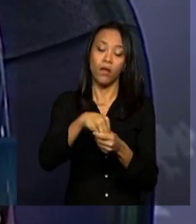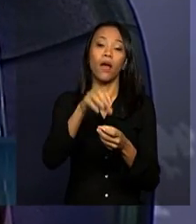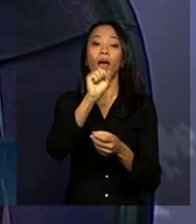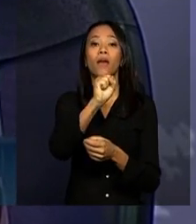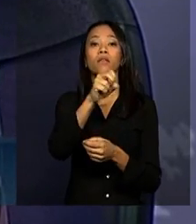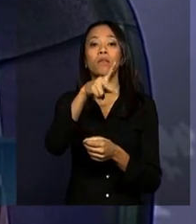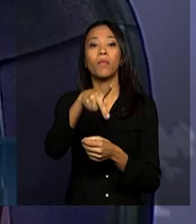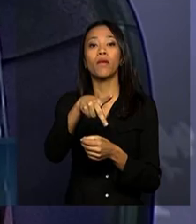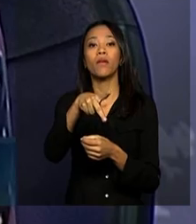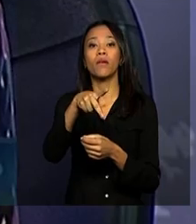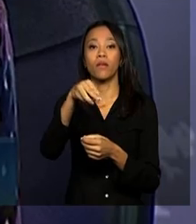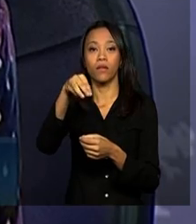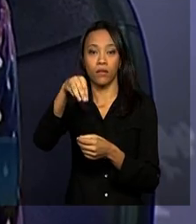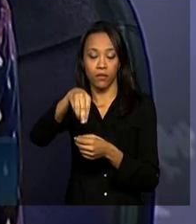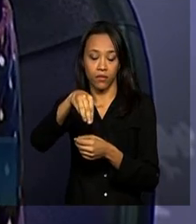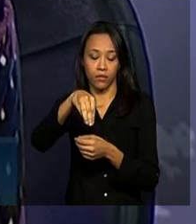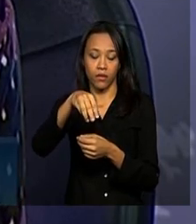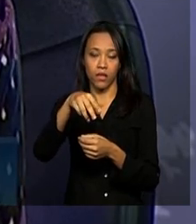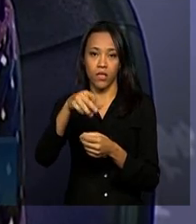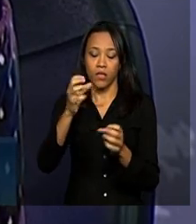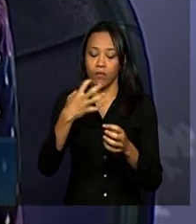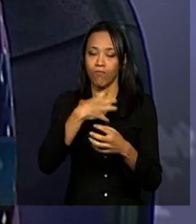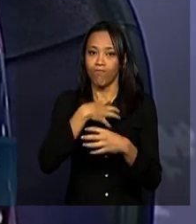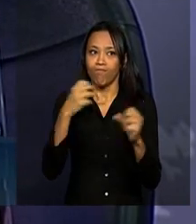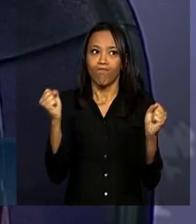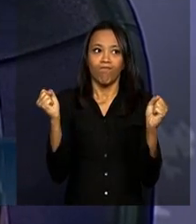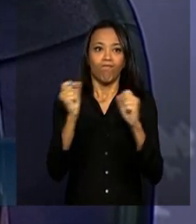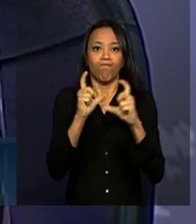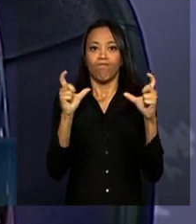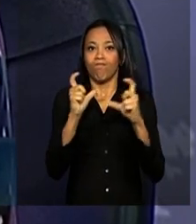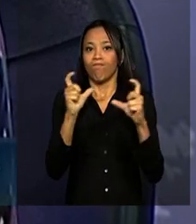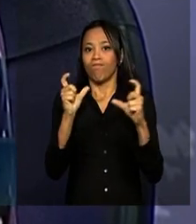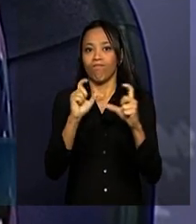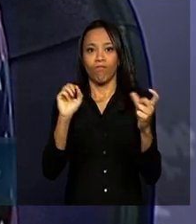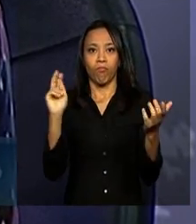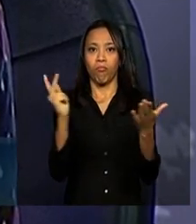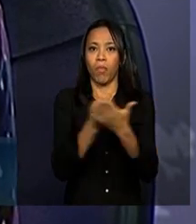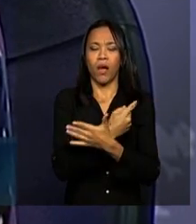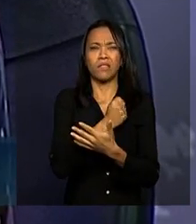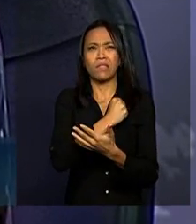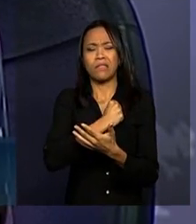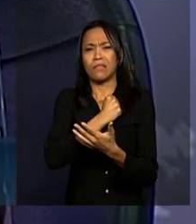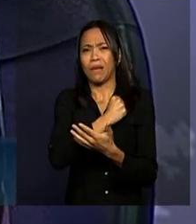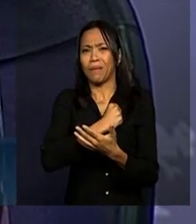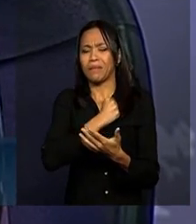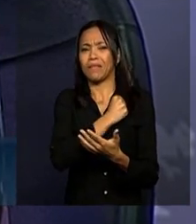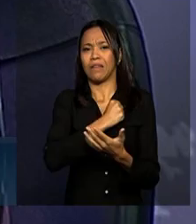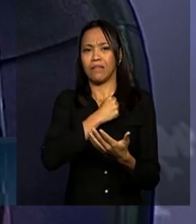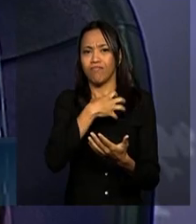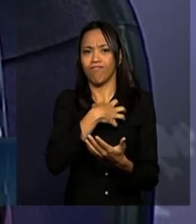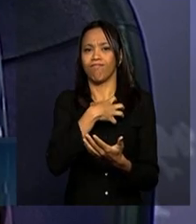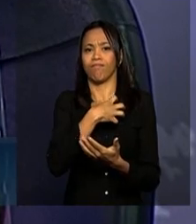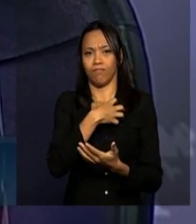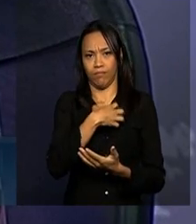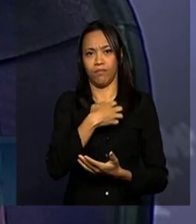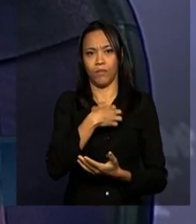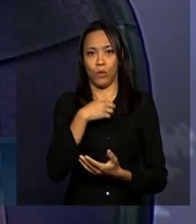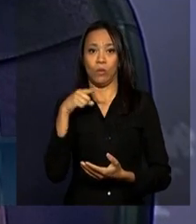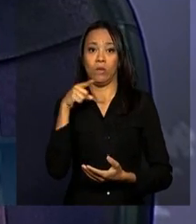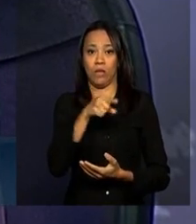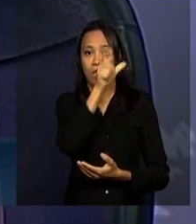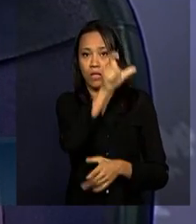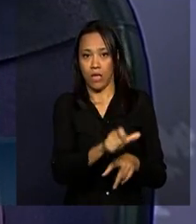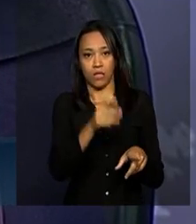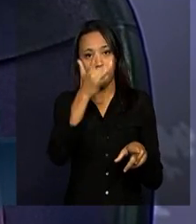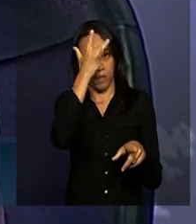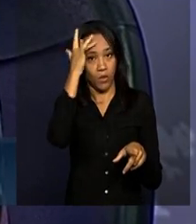O baque foi enorme, o sofrimento enorme, a saudade eterna e o legado